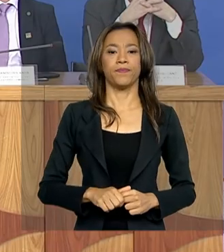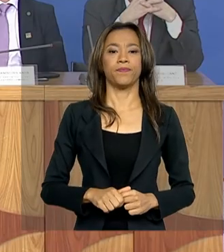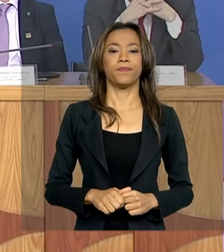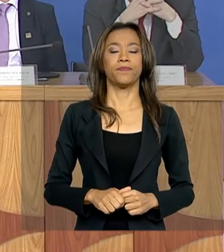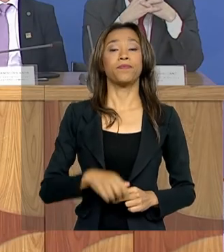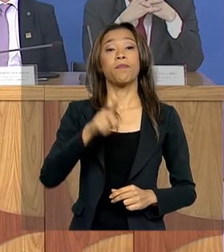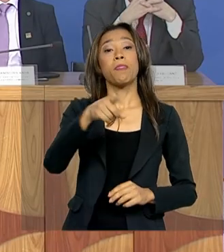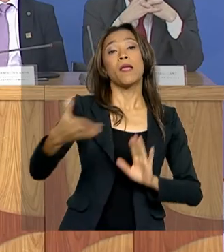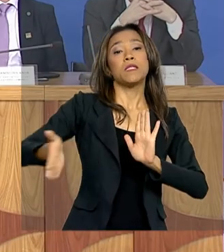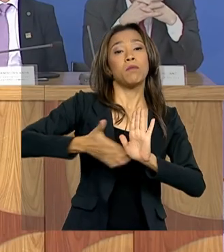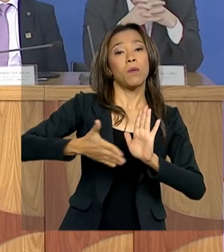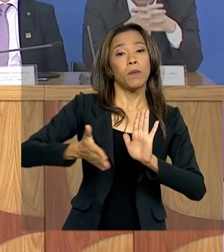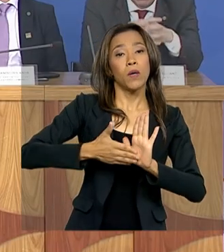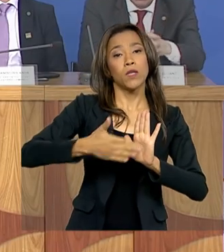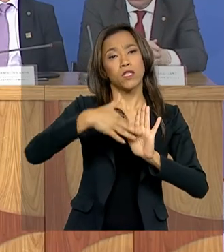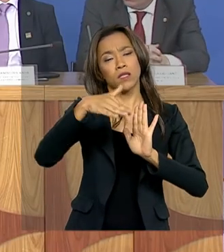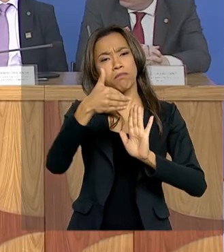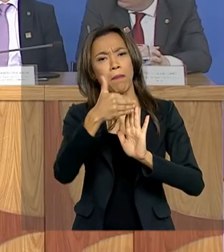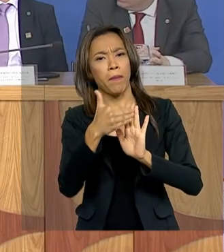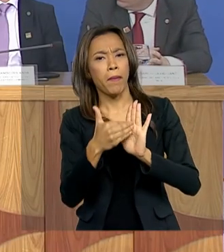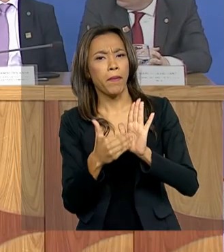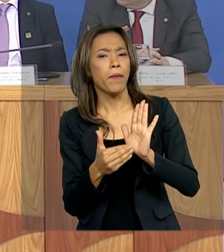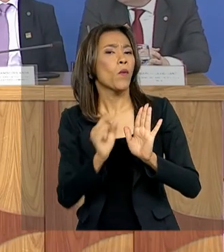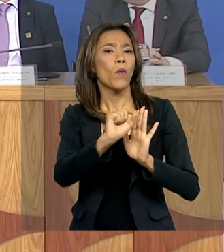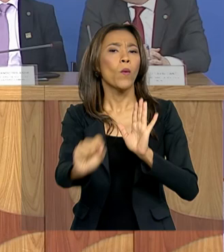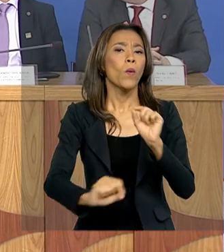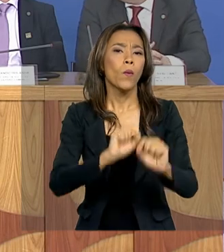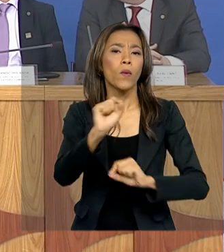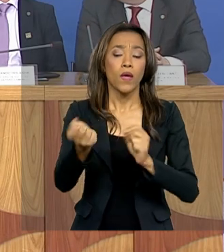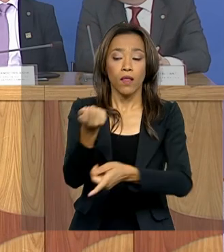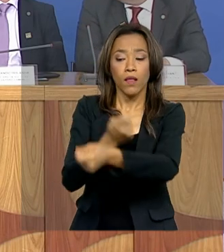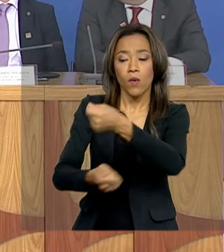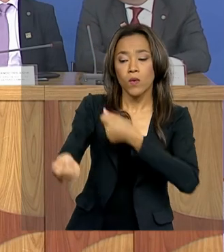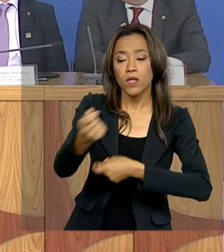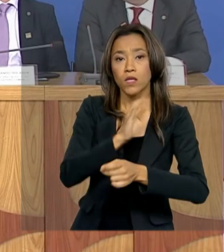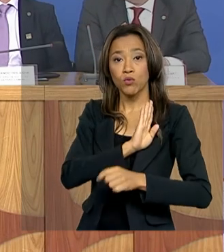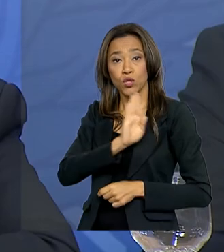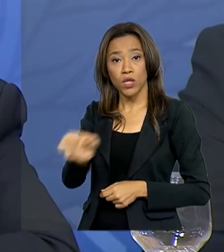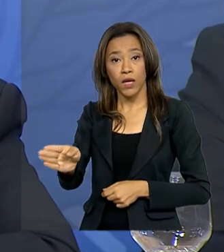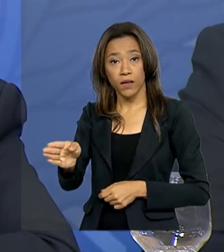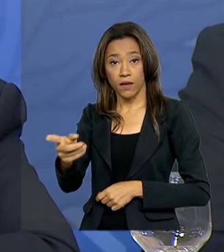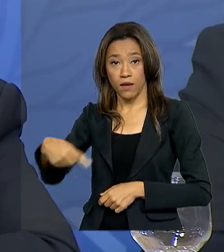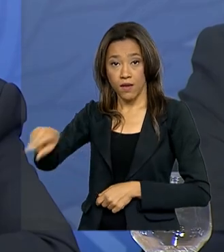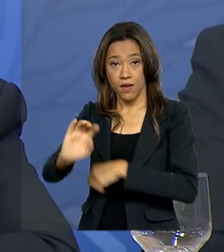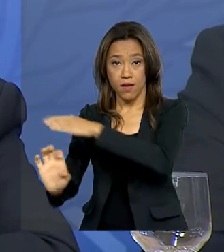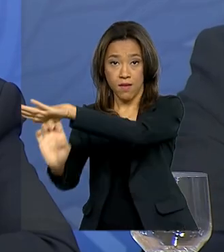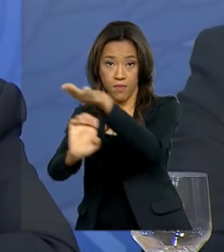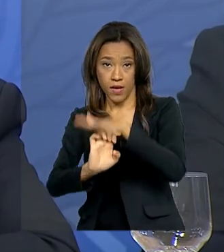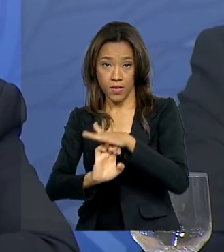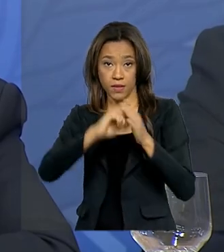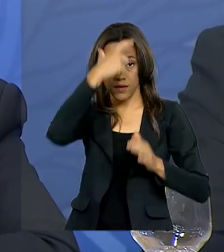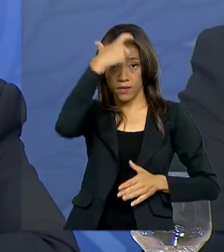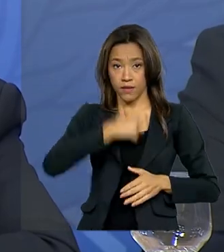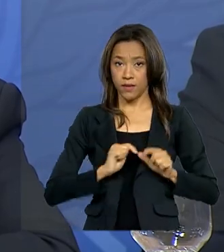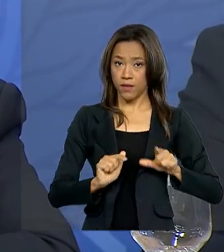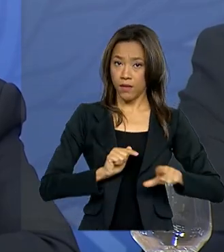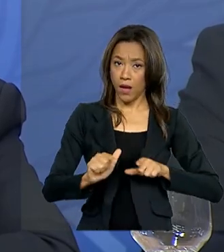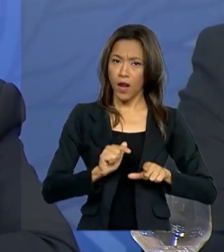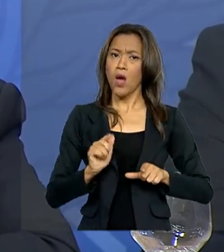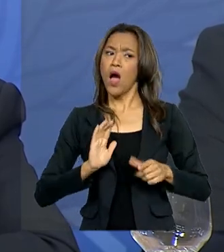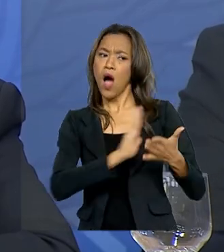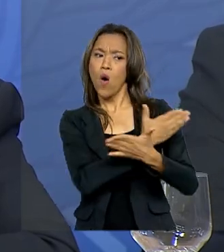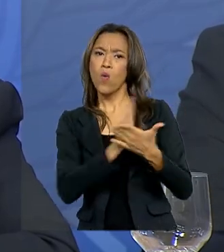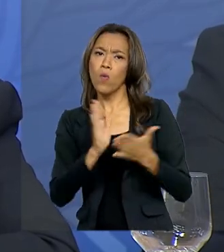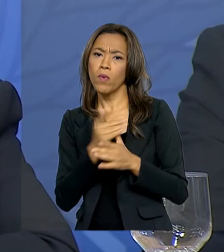Entre as propostas, a medida estabelece a negociação direta entre empresa e funcionário. Hoje, alguns setores já são